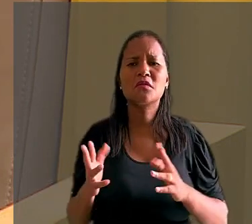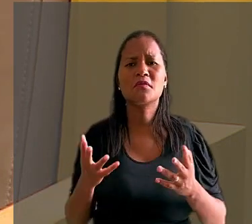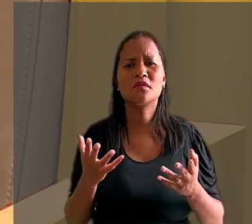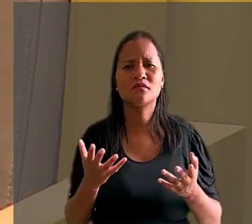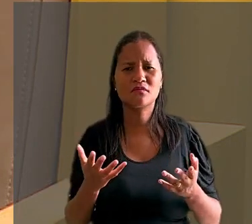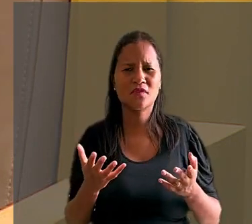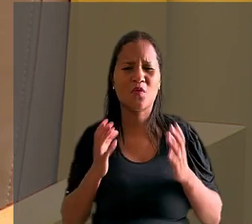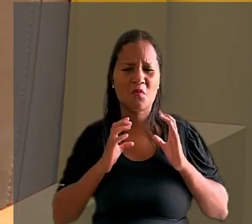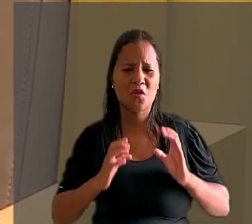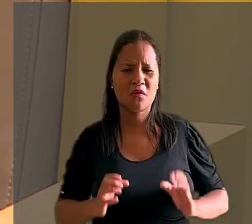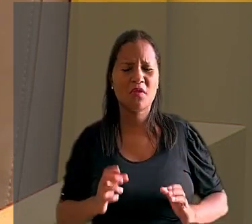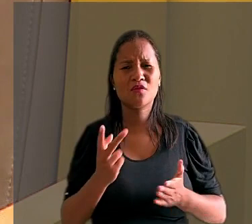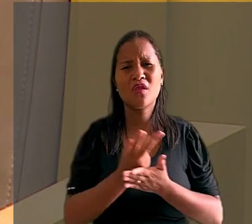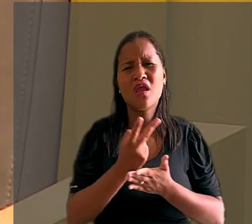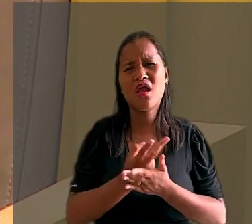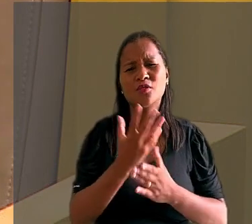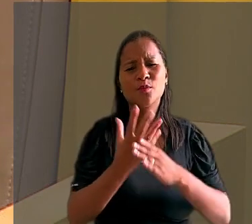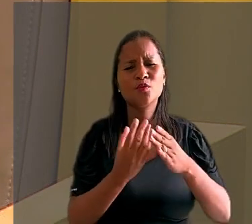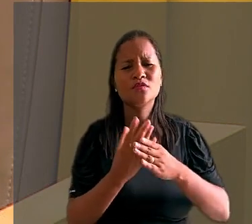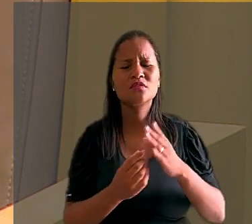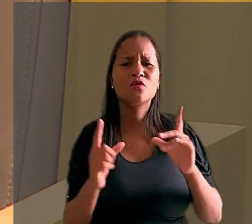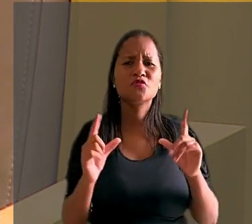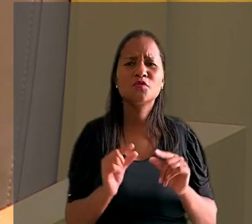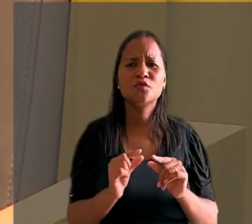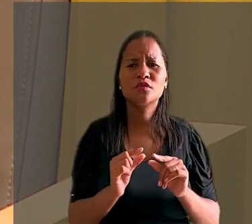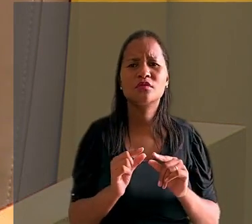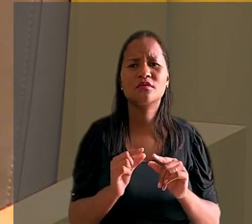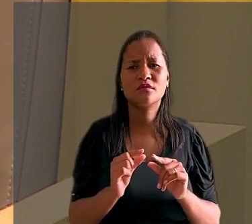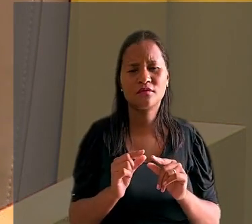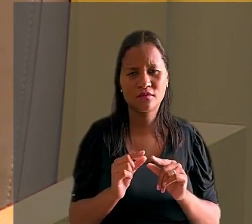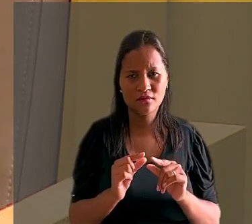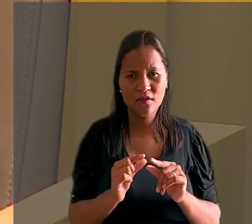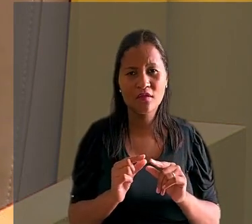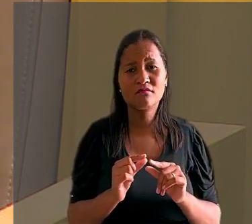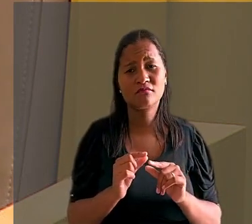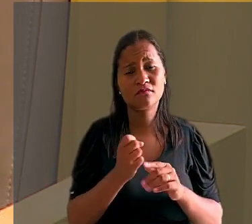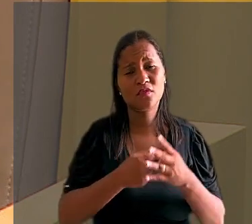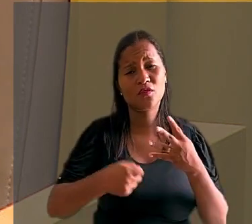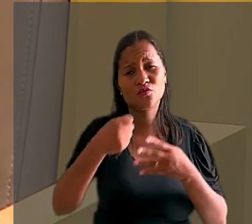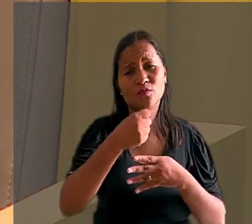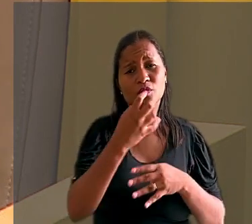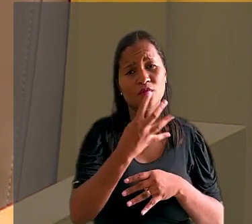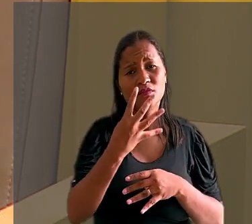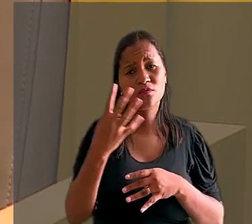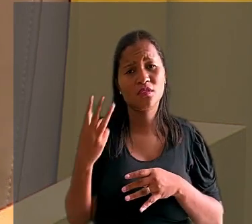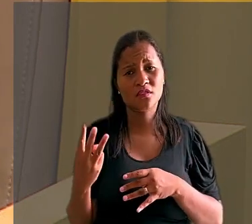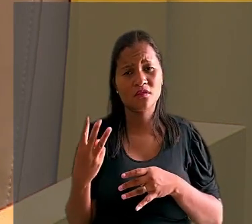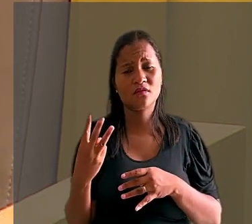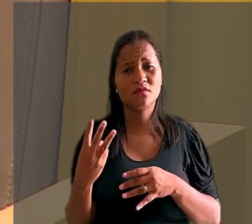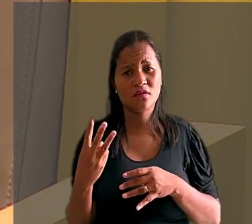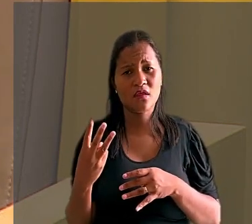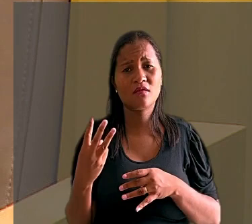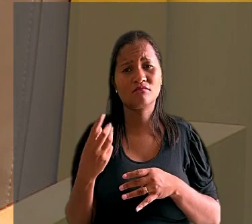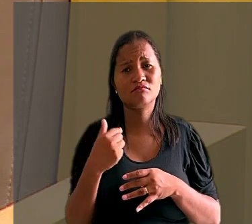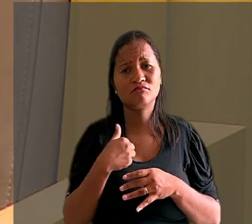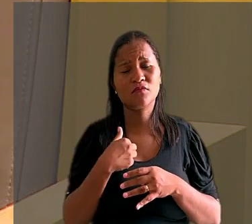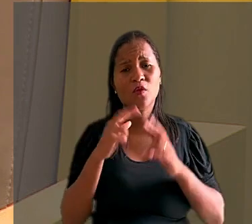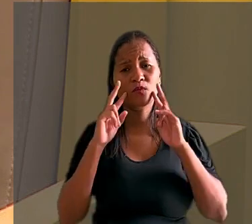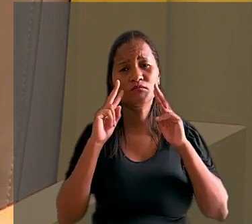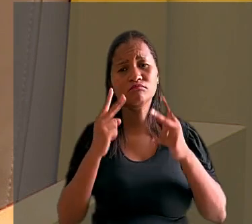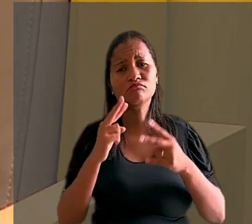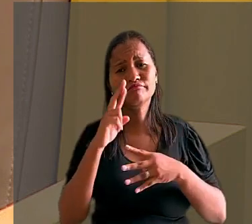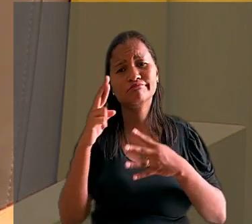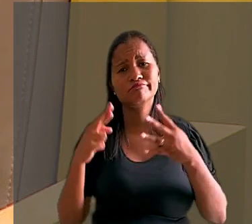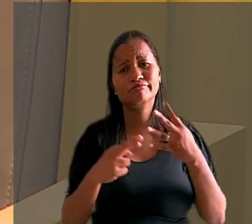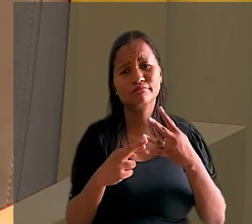dificuldade de relacionamento, comportamento inadequado e baixa produtividade, Incide, no caso, repito, a súmula 443,